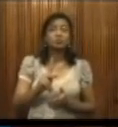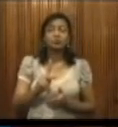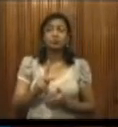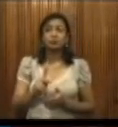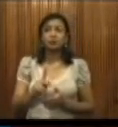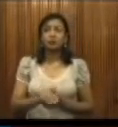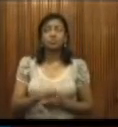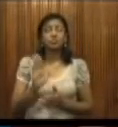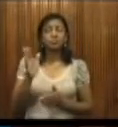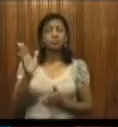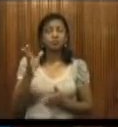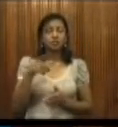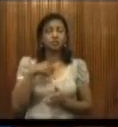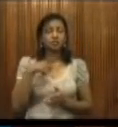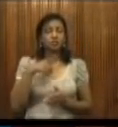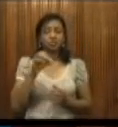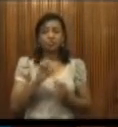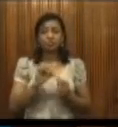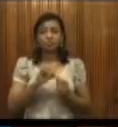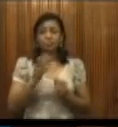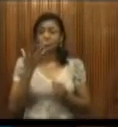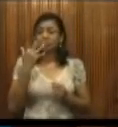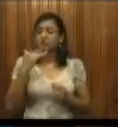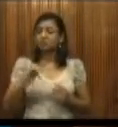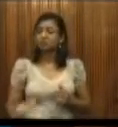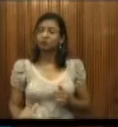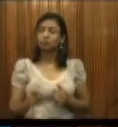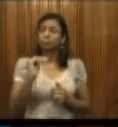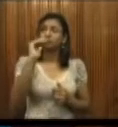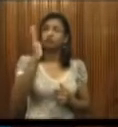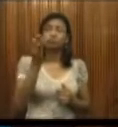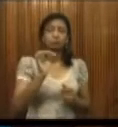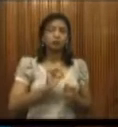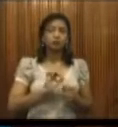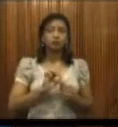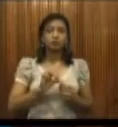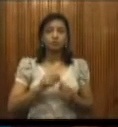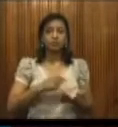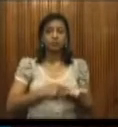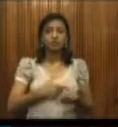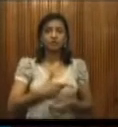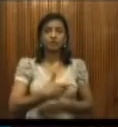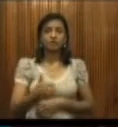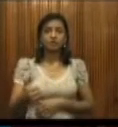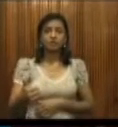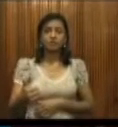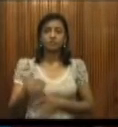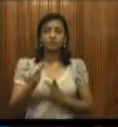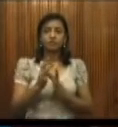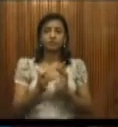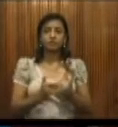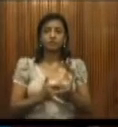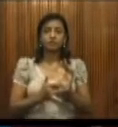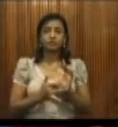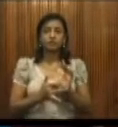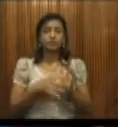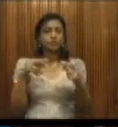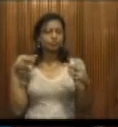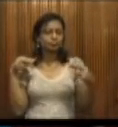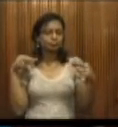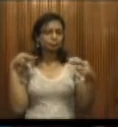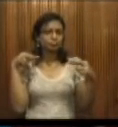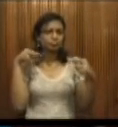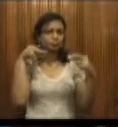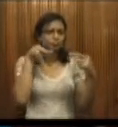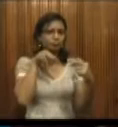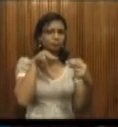desde a minha mocidade. Então, no verso 21 que nós lemos, Jesus fita aquele homem. É o que o